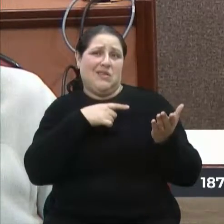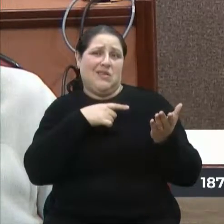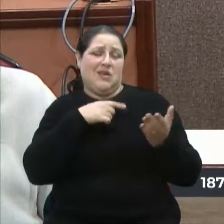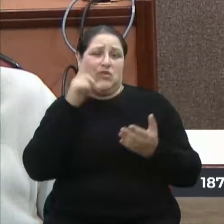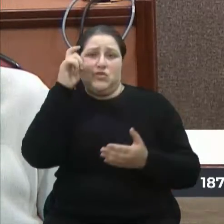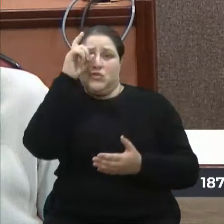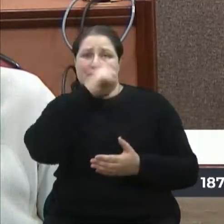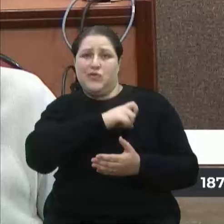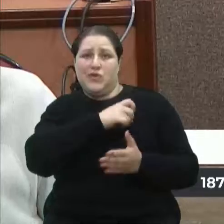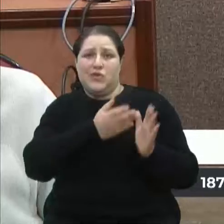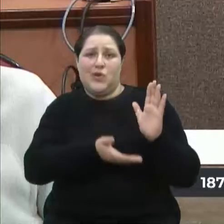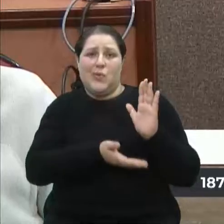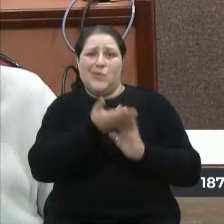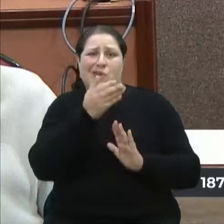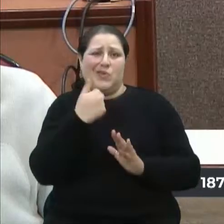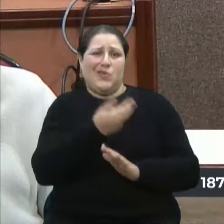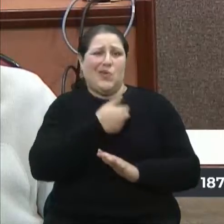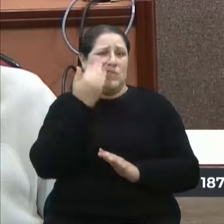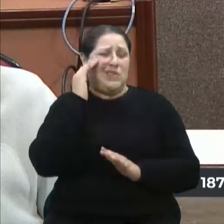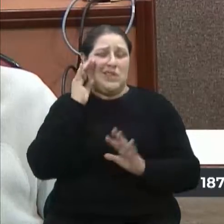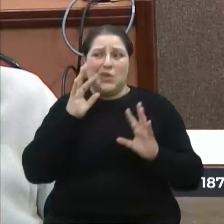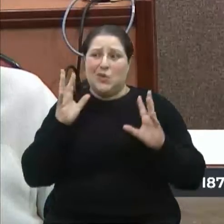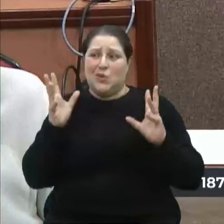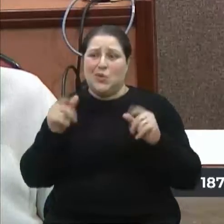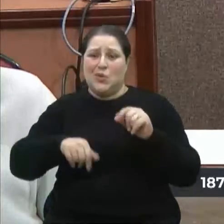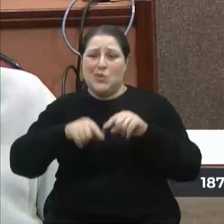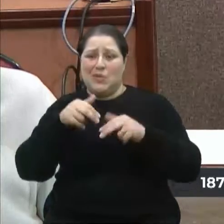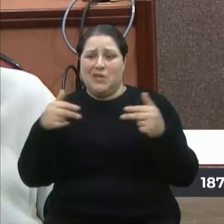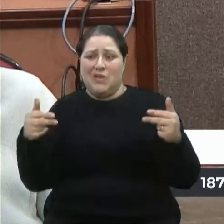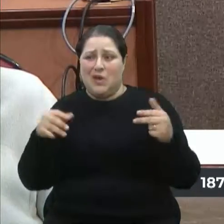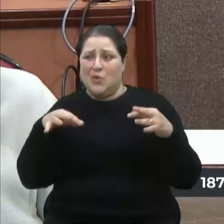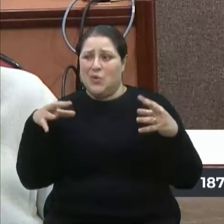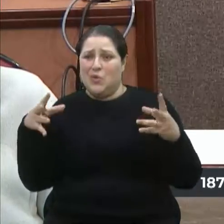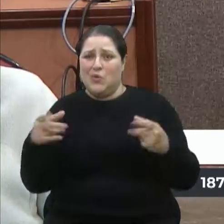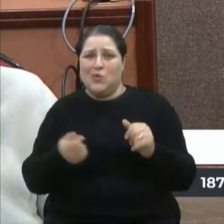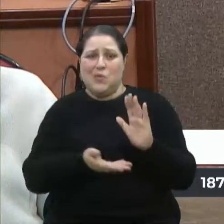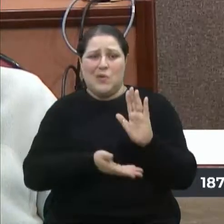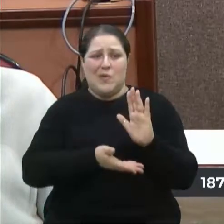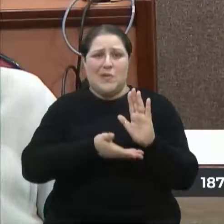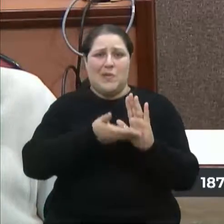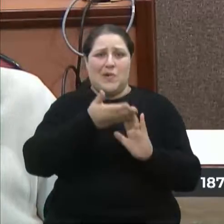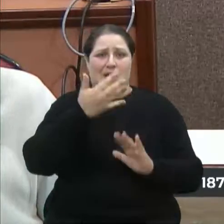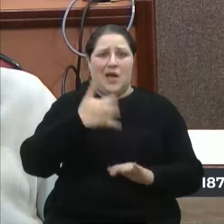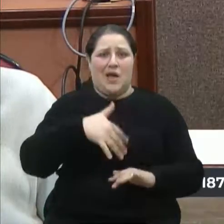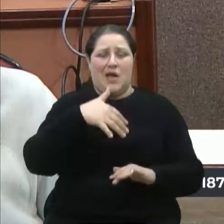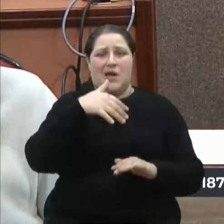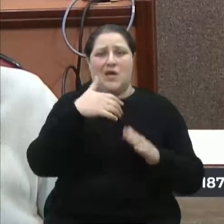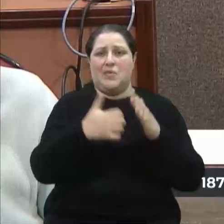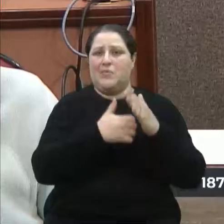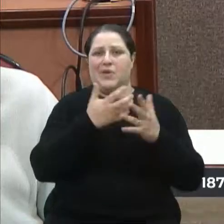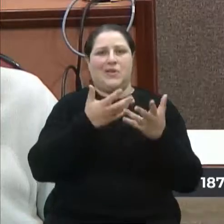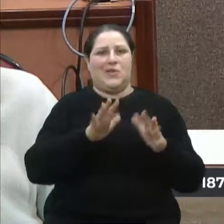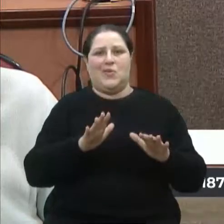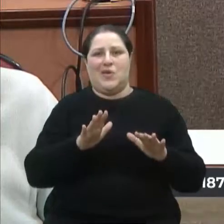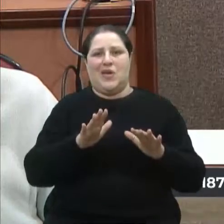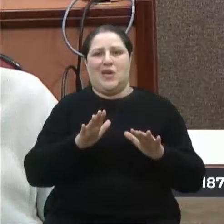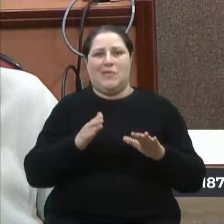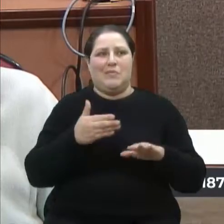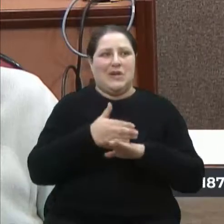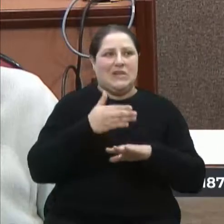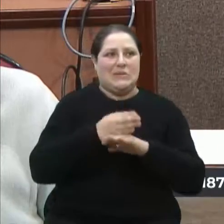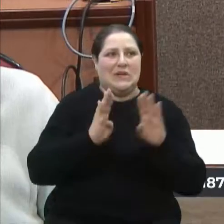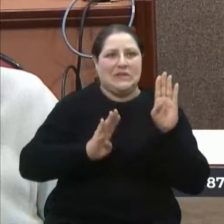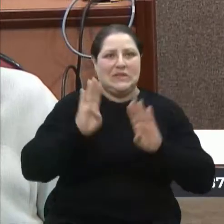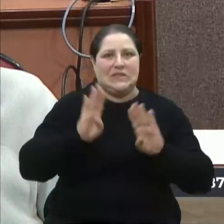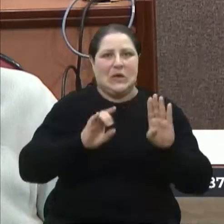difícil da gente entender de tudo que está, de todos os aumentos possíveis, então, das empresas nem querendo entrar com risco com medo de